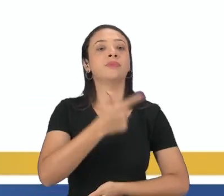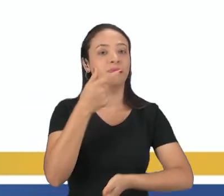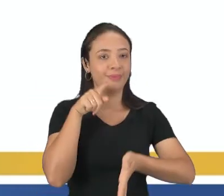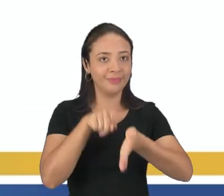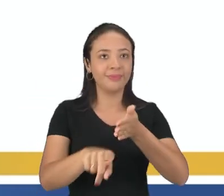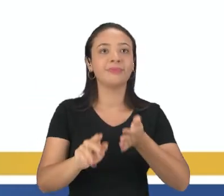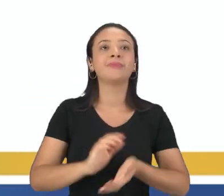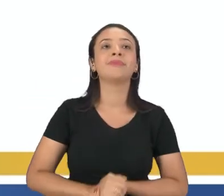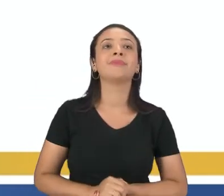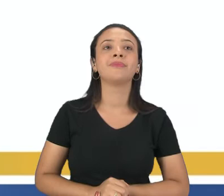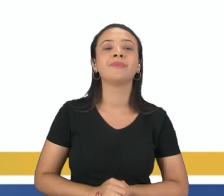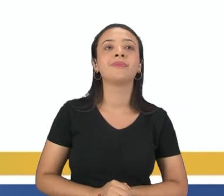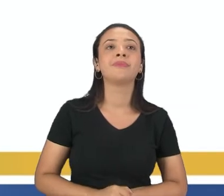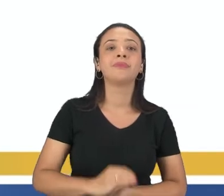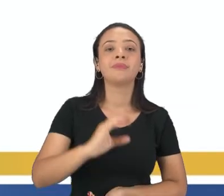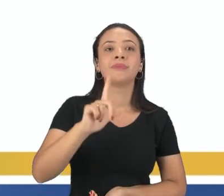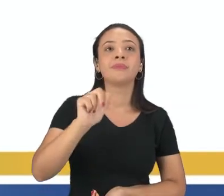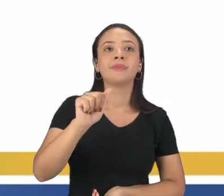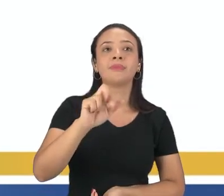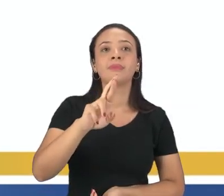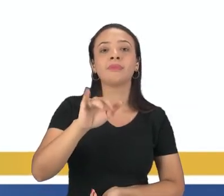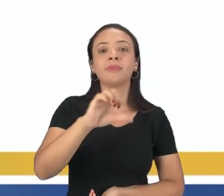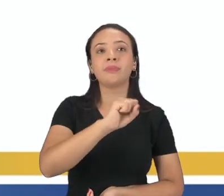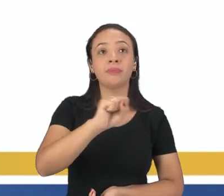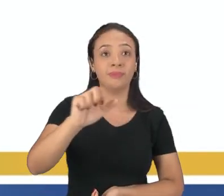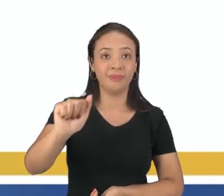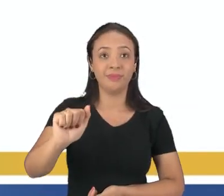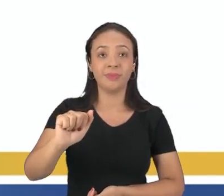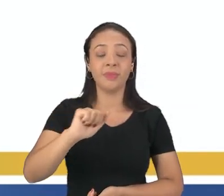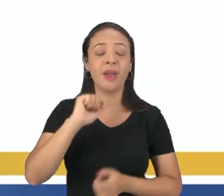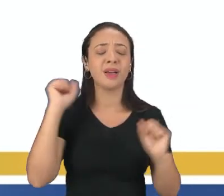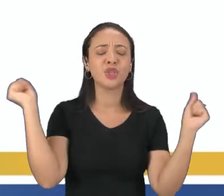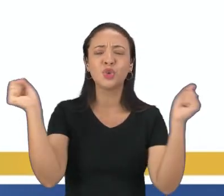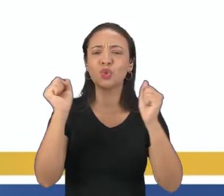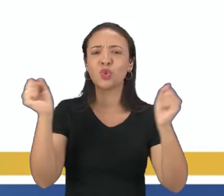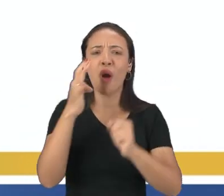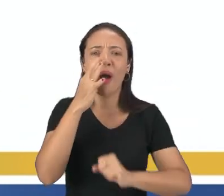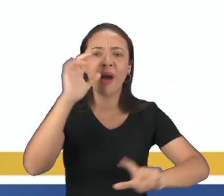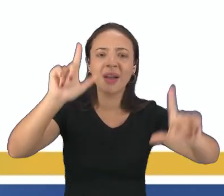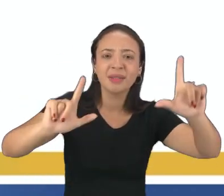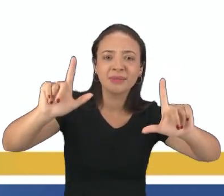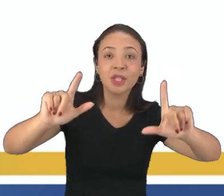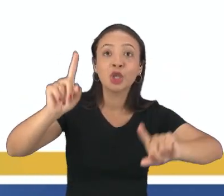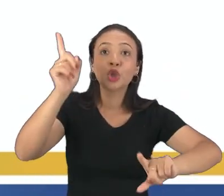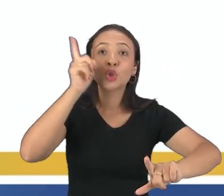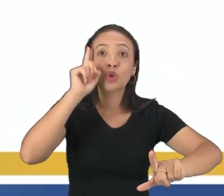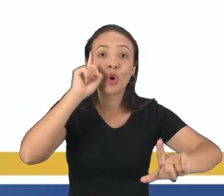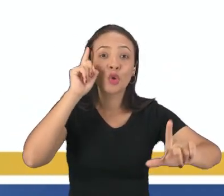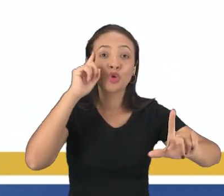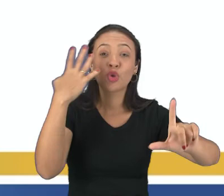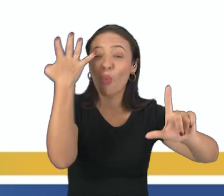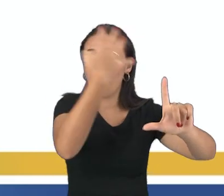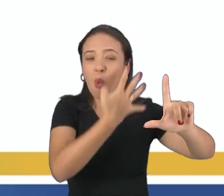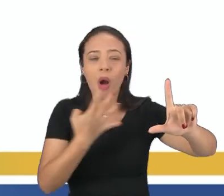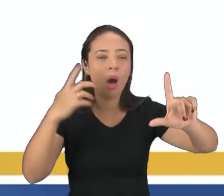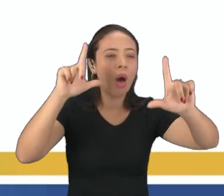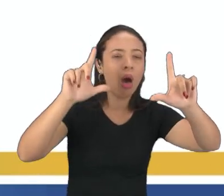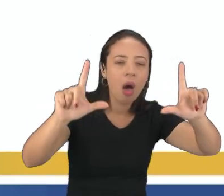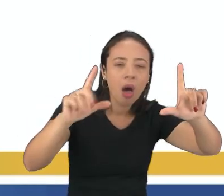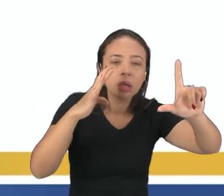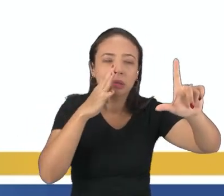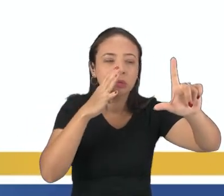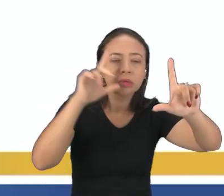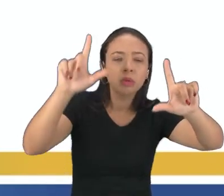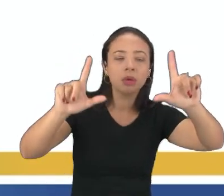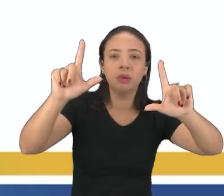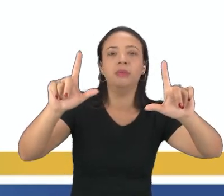situação, um problema? Clarice adora ver televisão. Todos os dias ela passa 4 horas na frente da